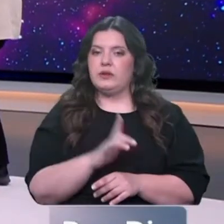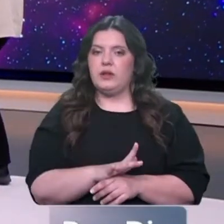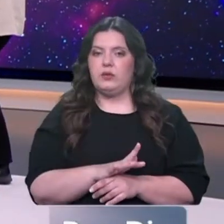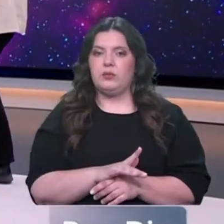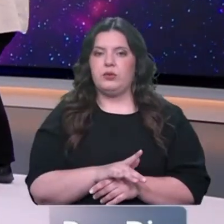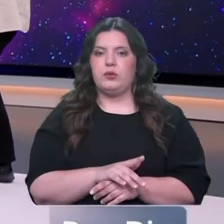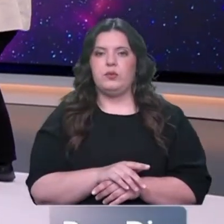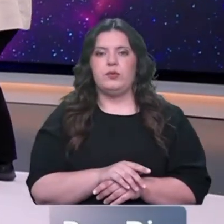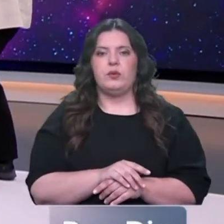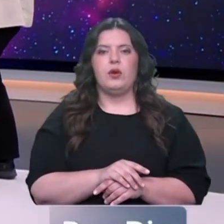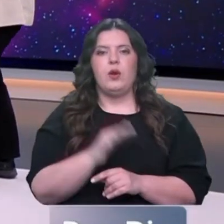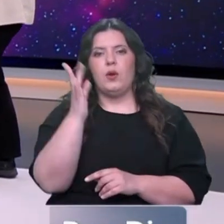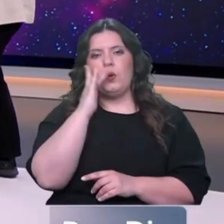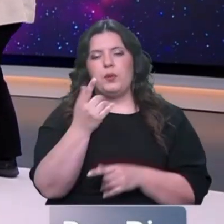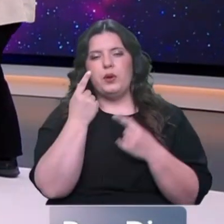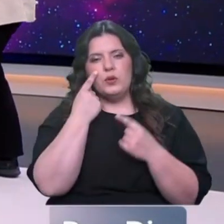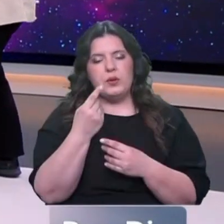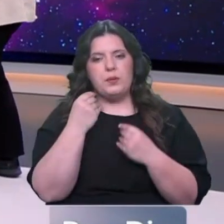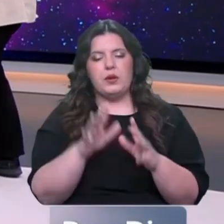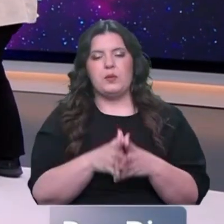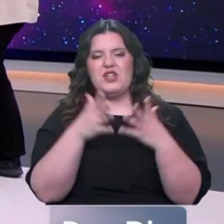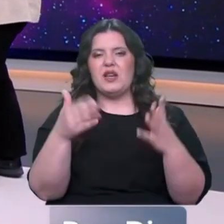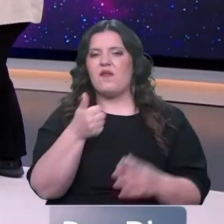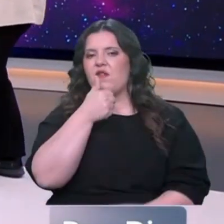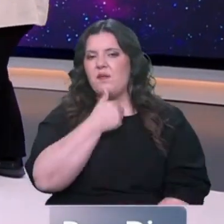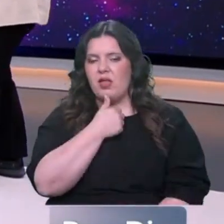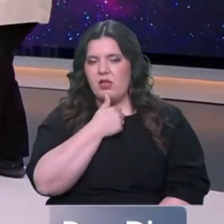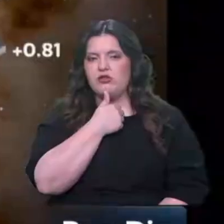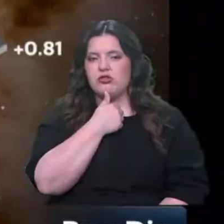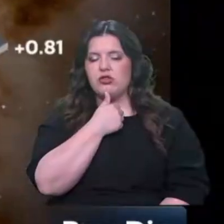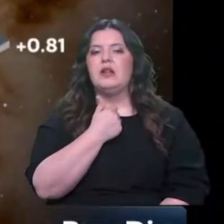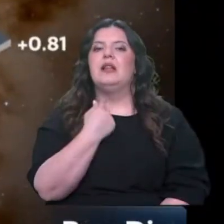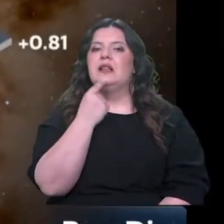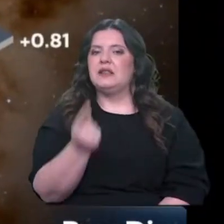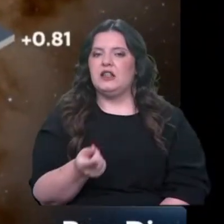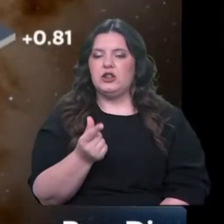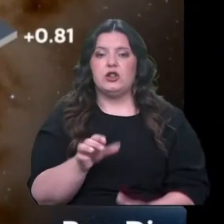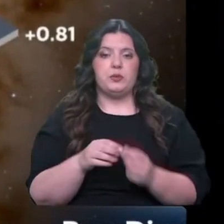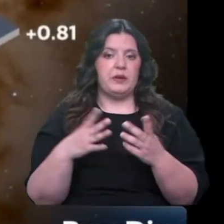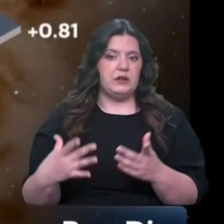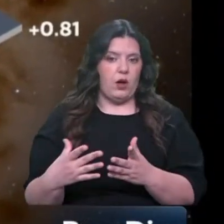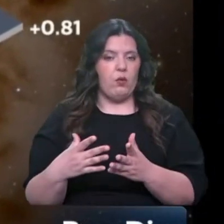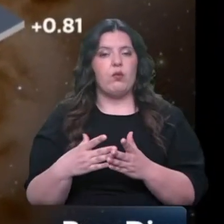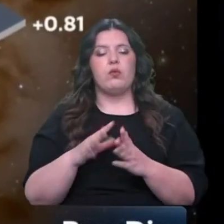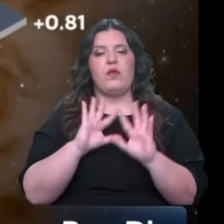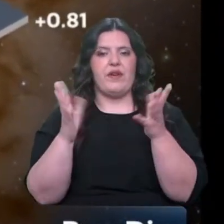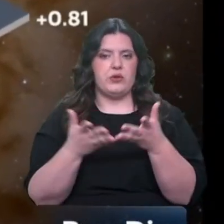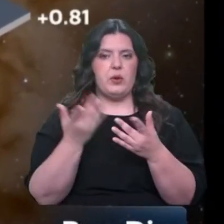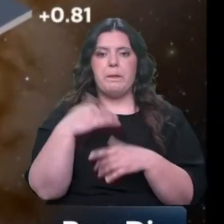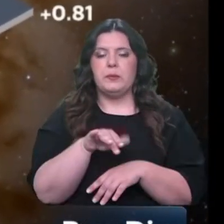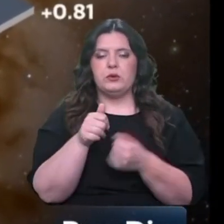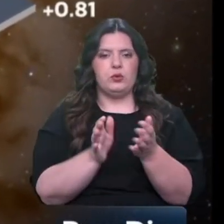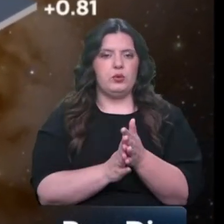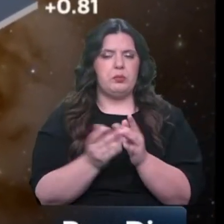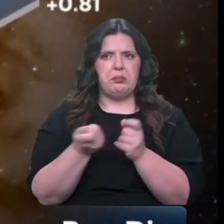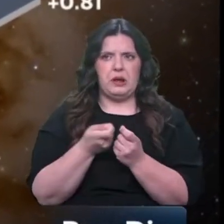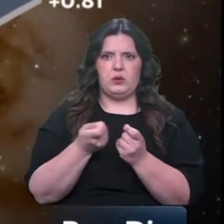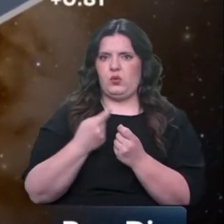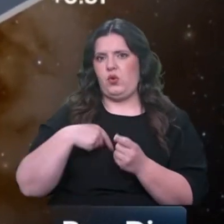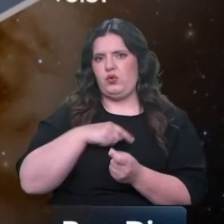brilho bem conhecido de algumas gigantes vermelhas também nos diz a expansão do universo, mas tudo aqui perto de